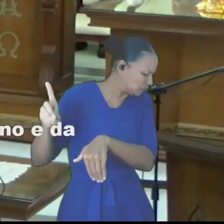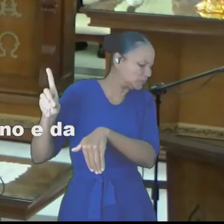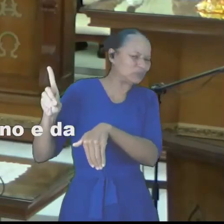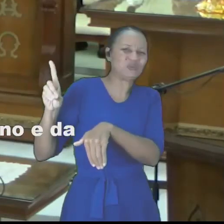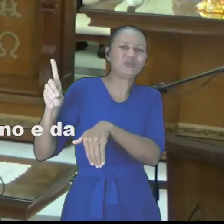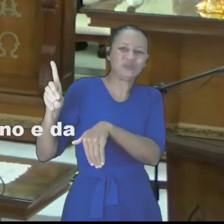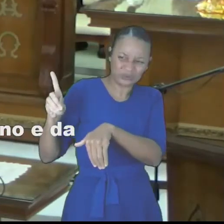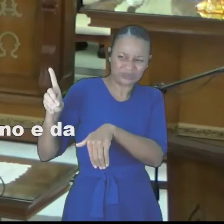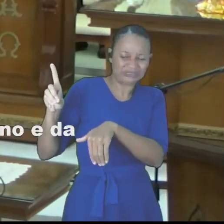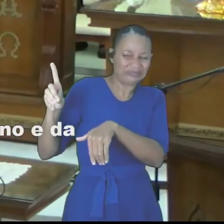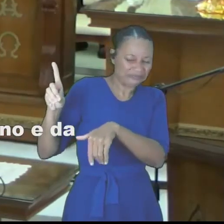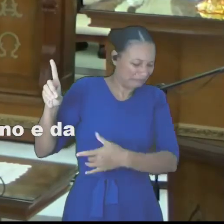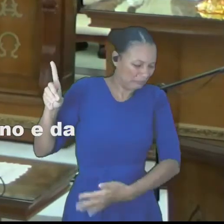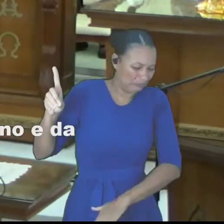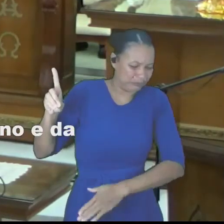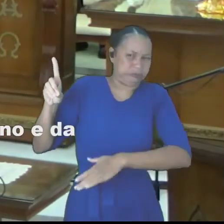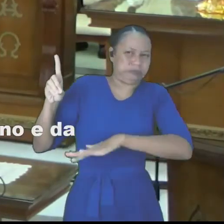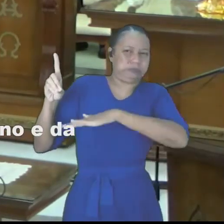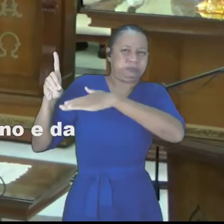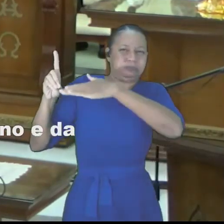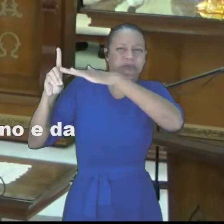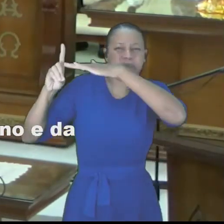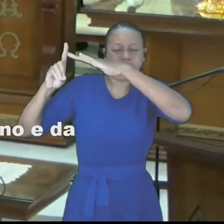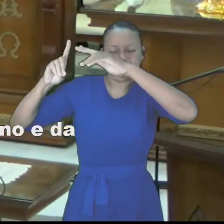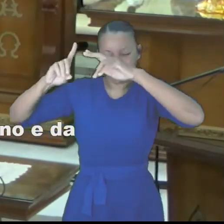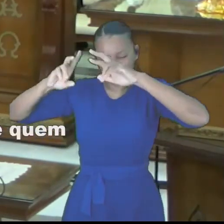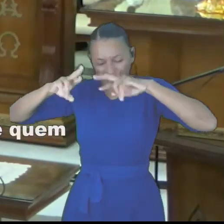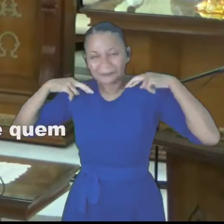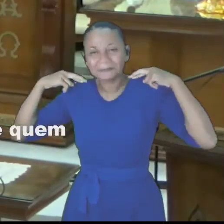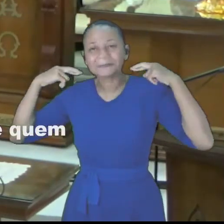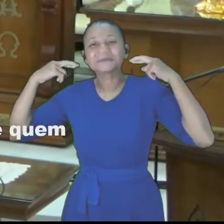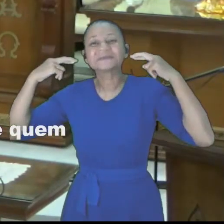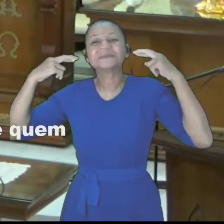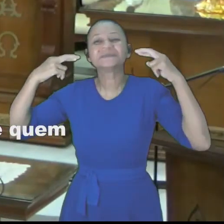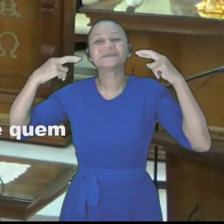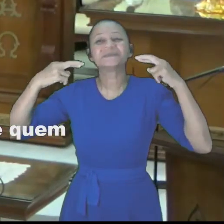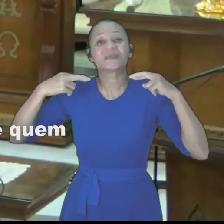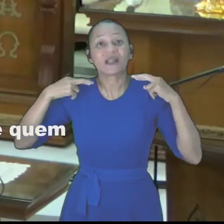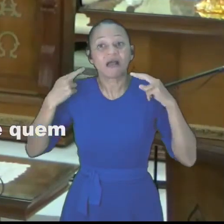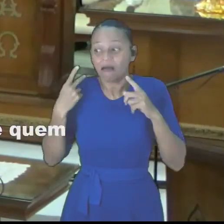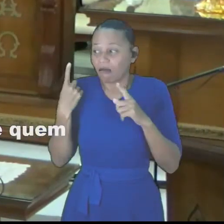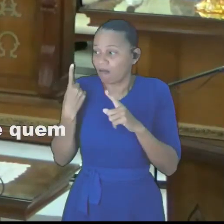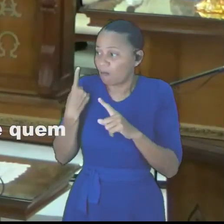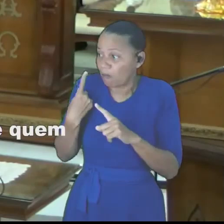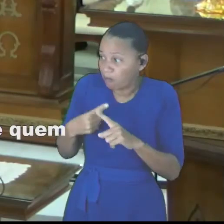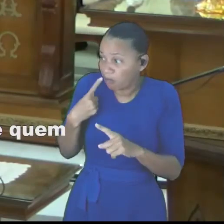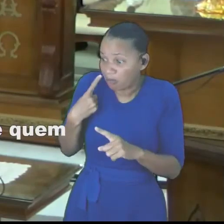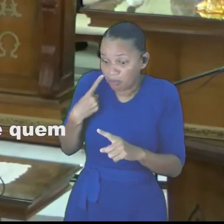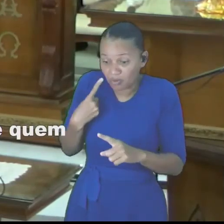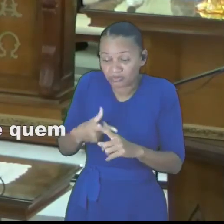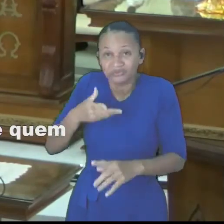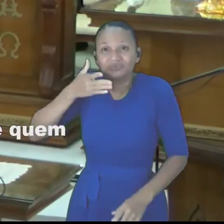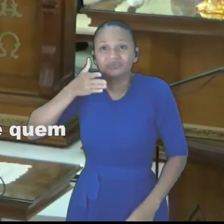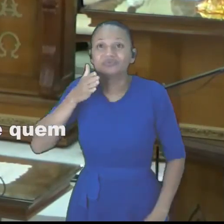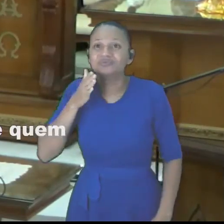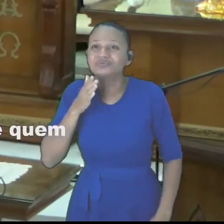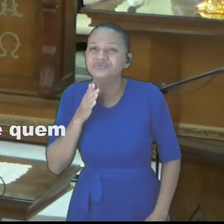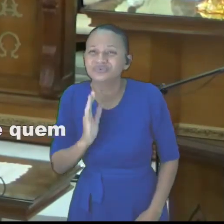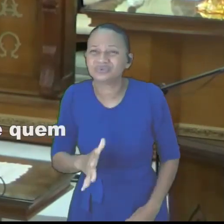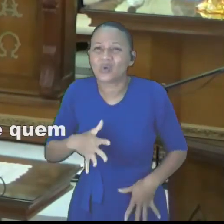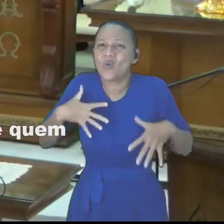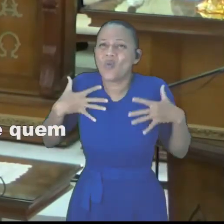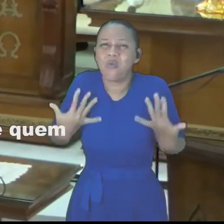trono e da ira do Cordeiro, porque é vindo o